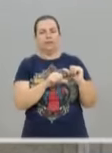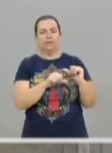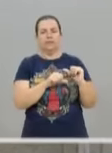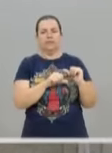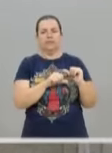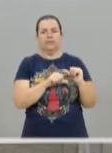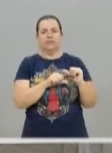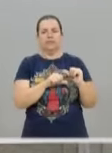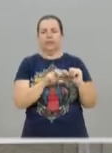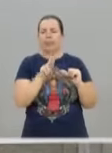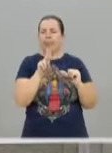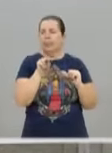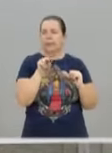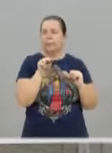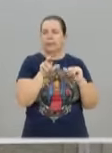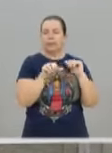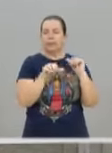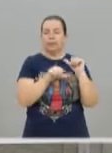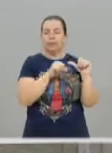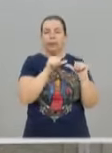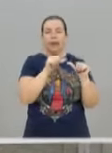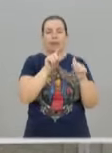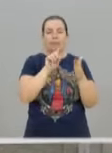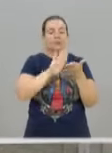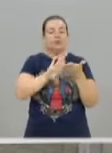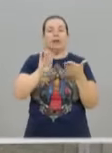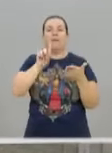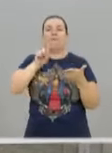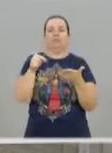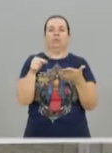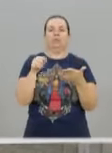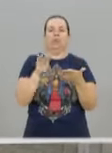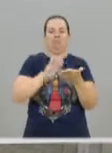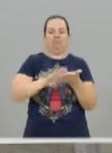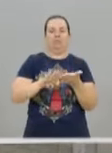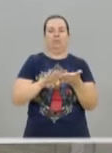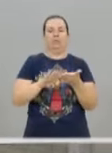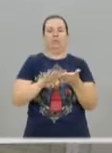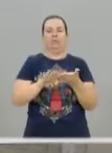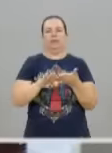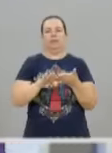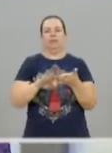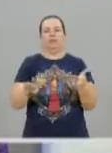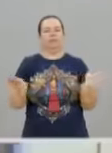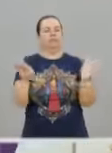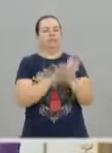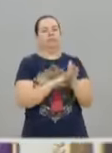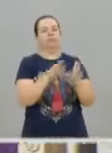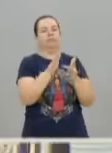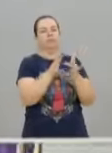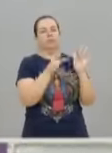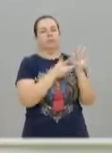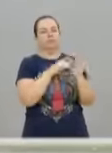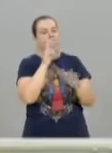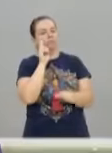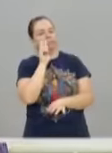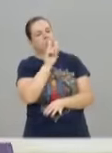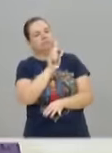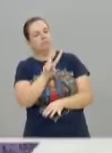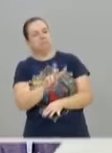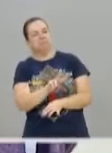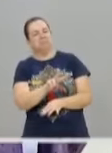jamais Poderia tirar uma vírgula chega Jesus com uma visão